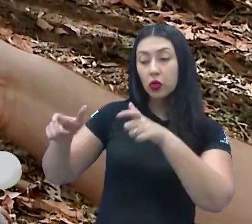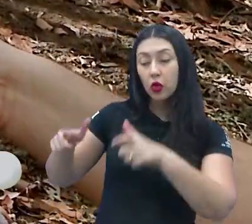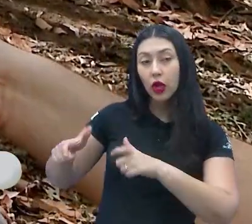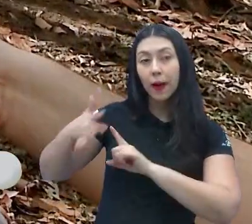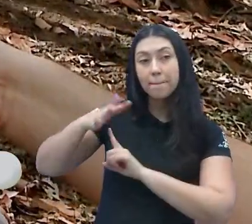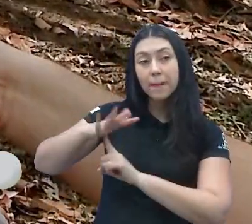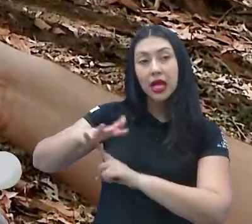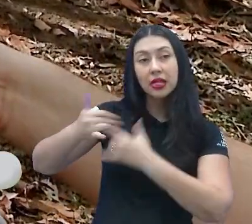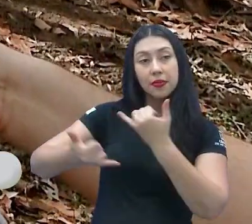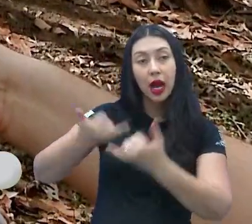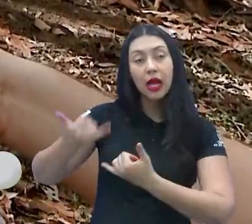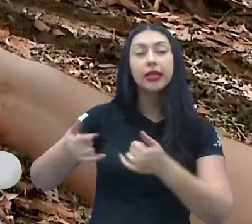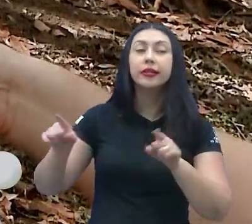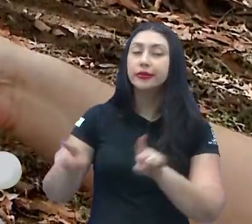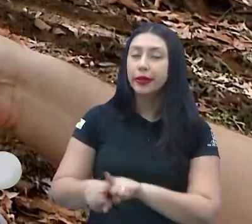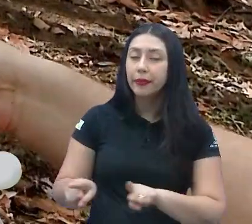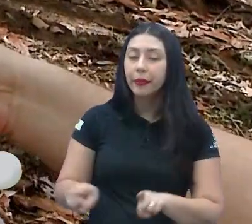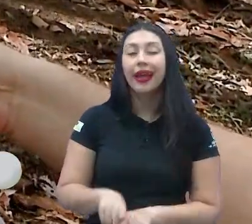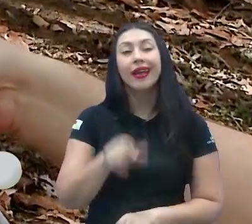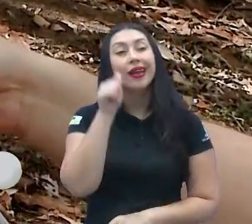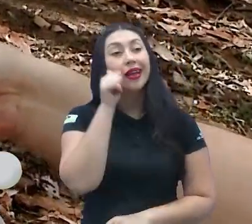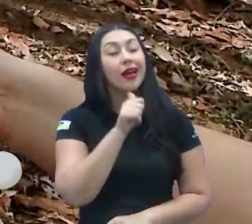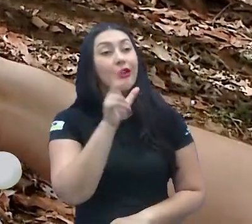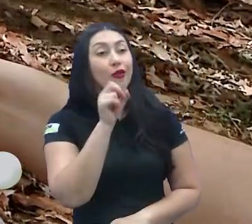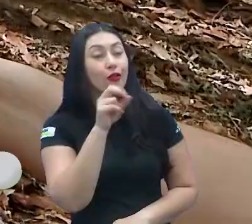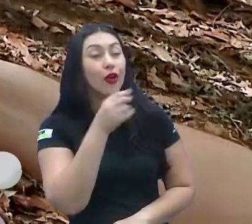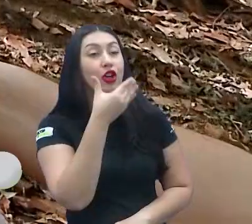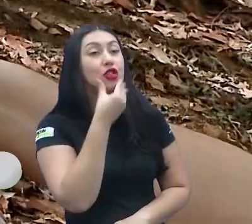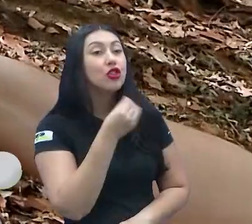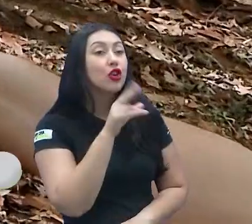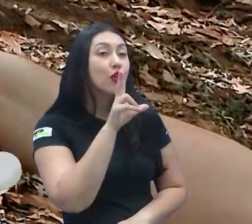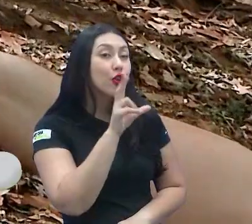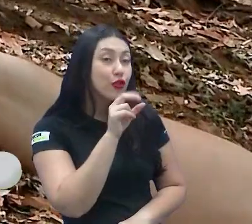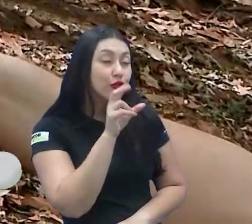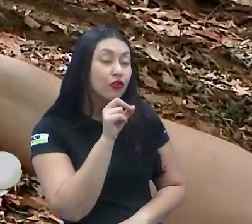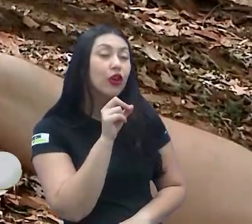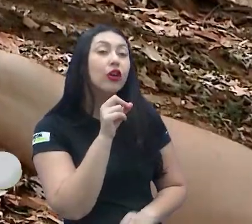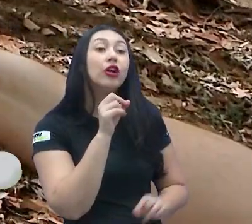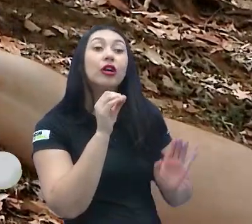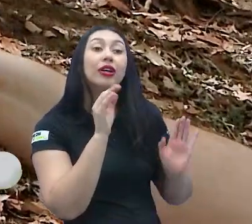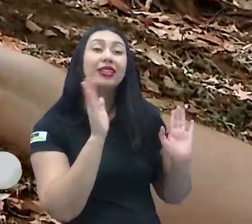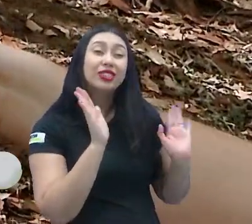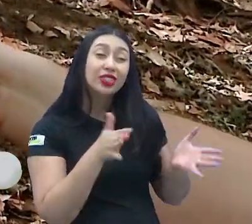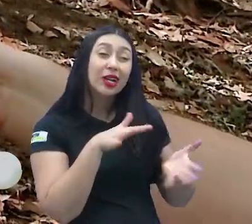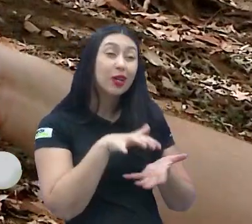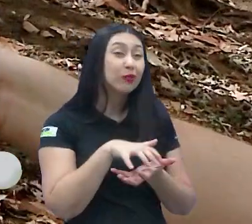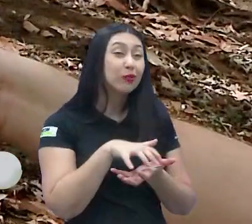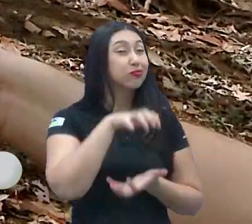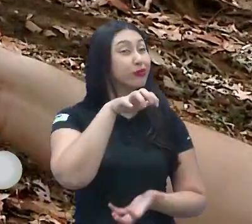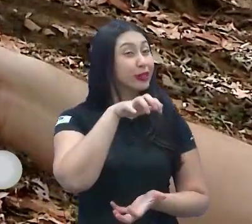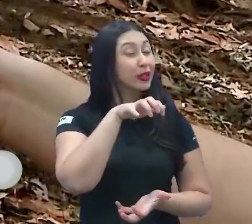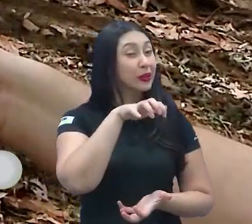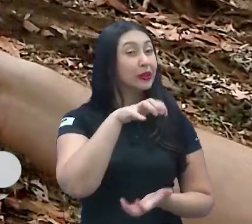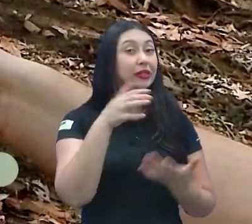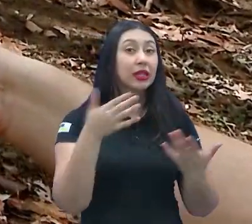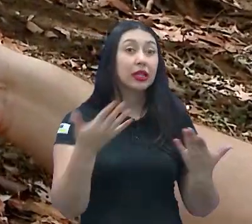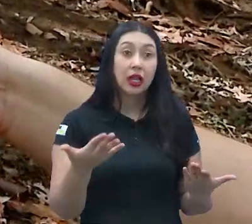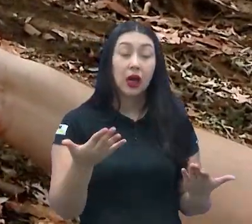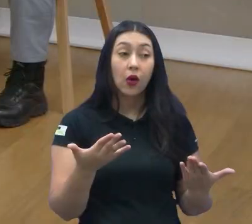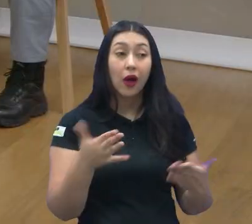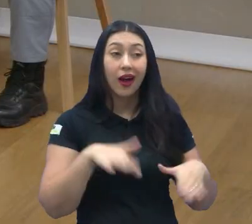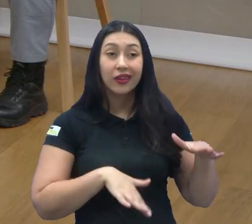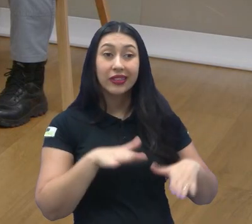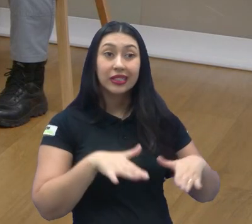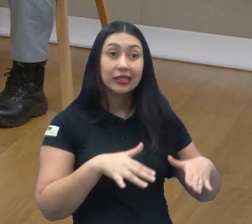com os avós também, porque é o vovô e a vovó que já estão numa idade em que não consegue ali acompanhar, muita